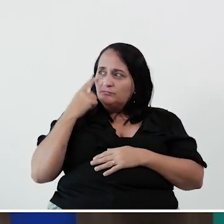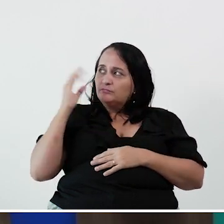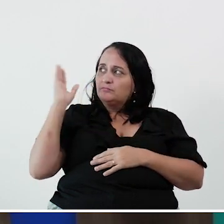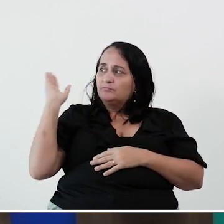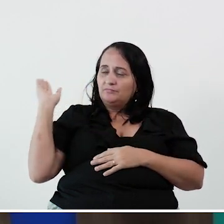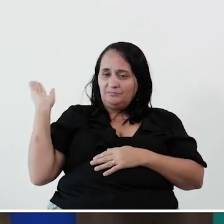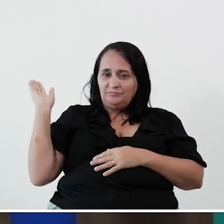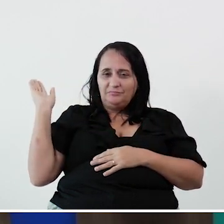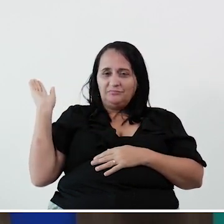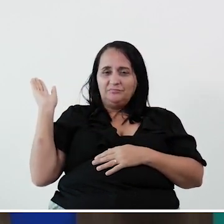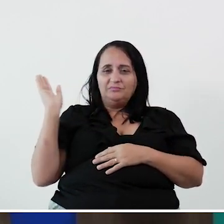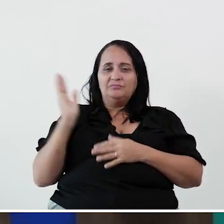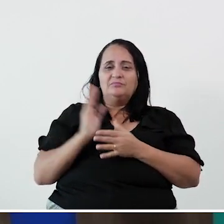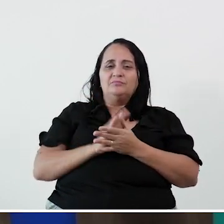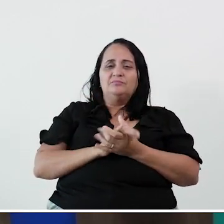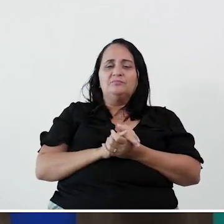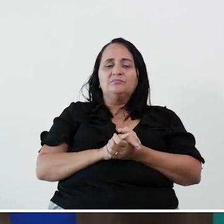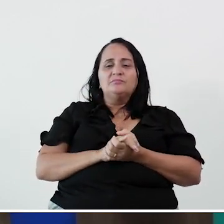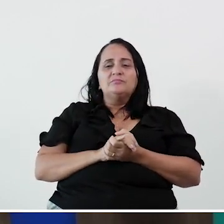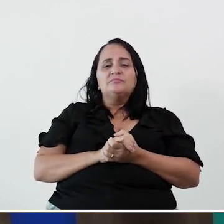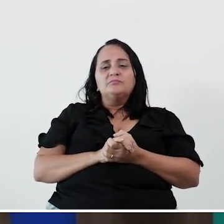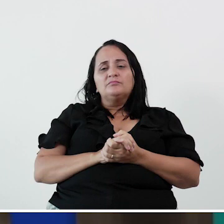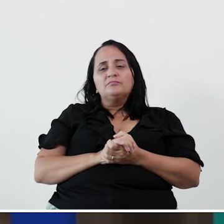um exemplo.